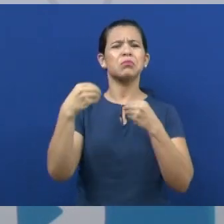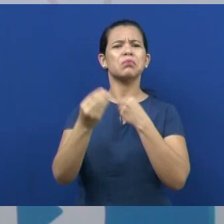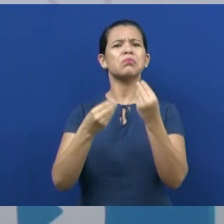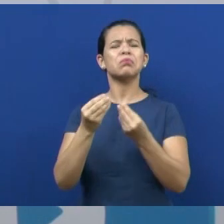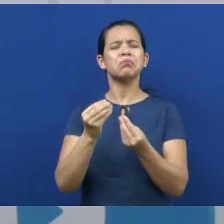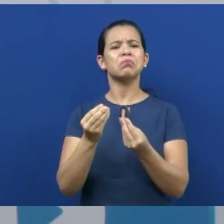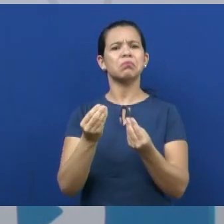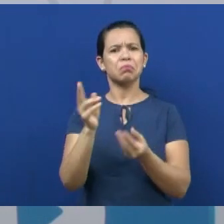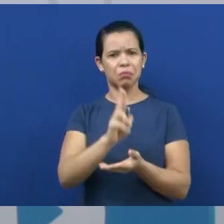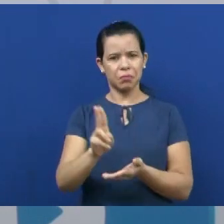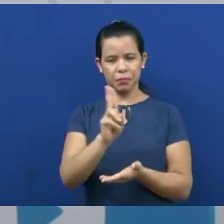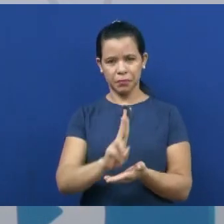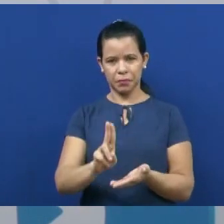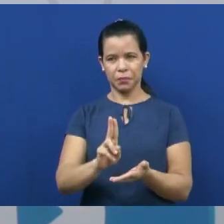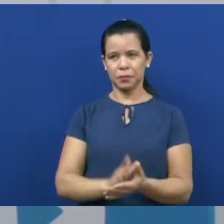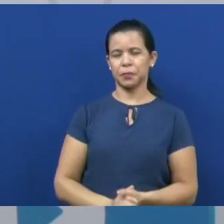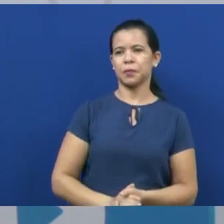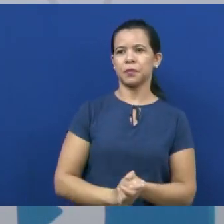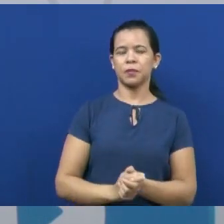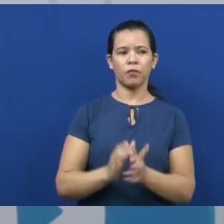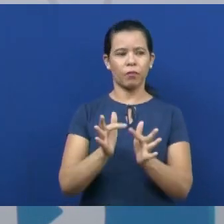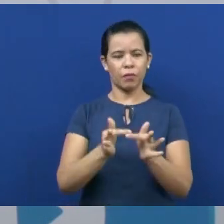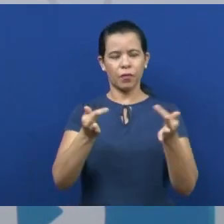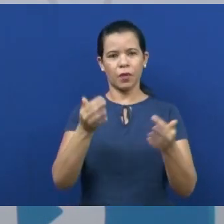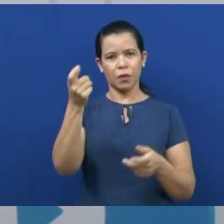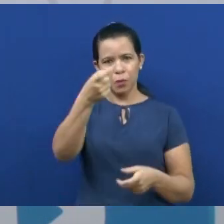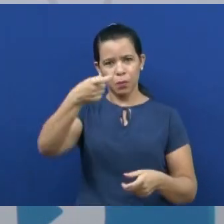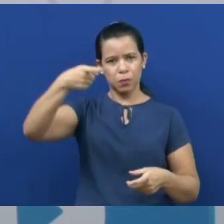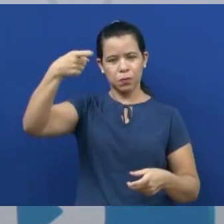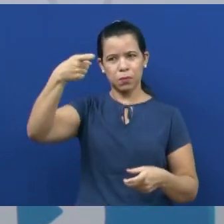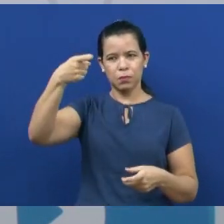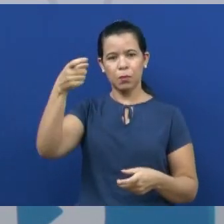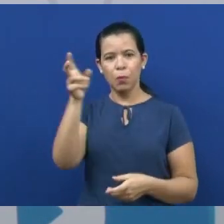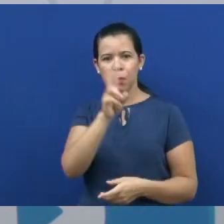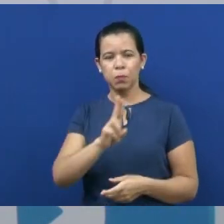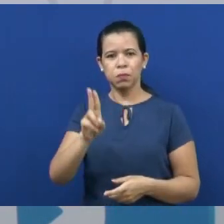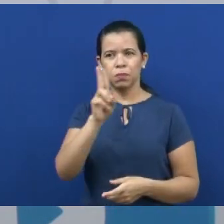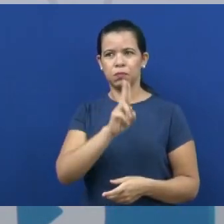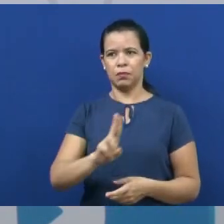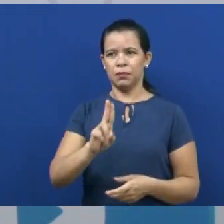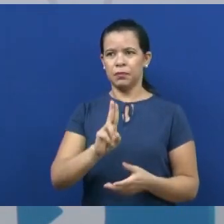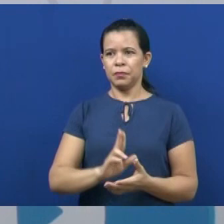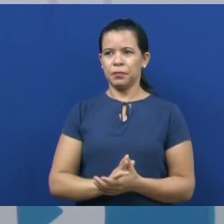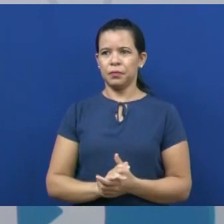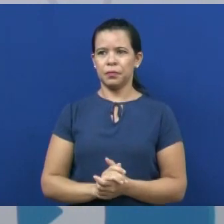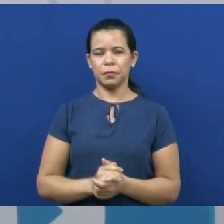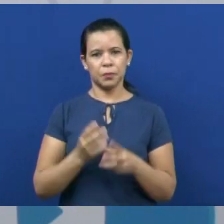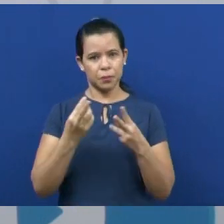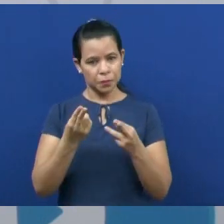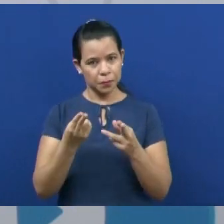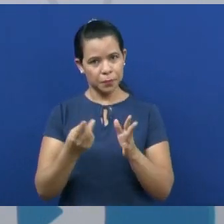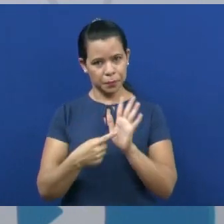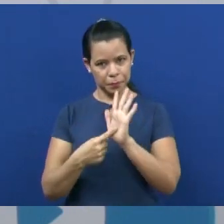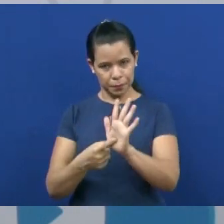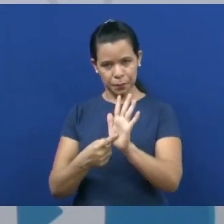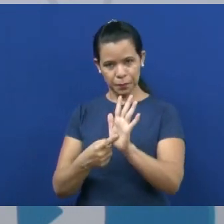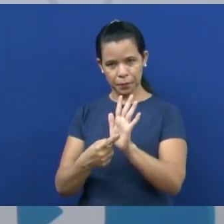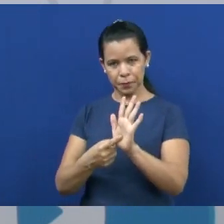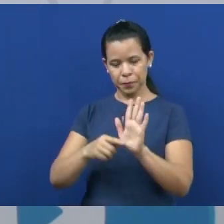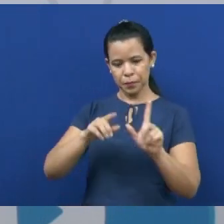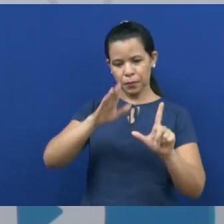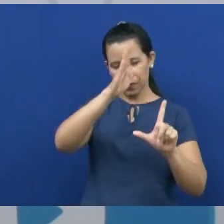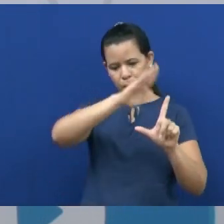função exponencial ela é dada de acordo com a representação que foi mostrada para vocês sobre a curva